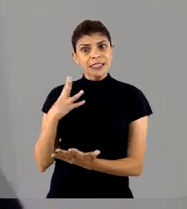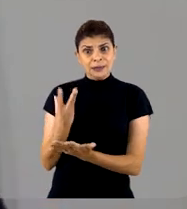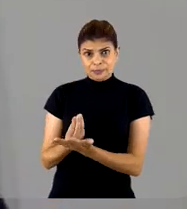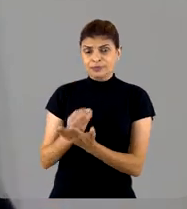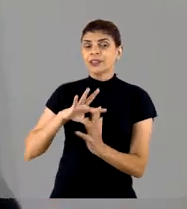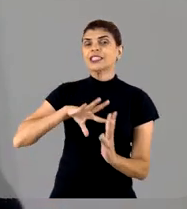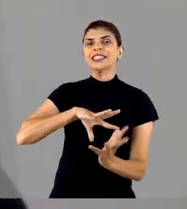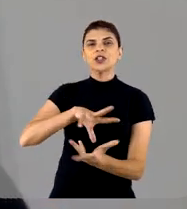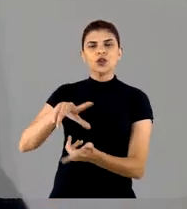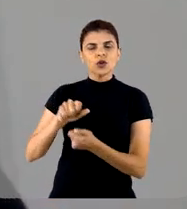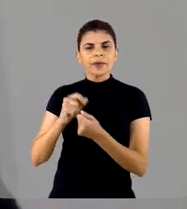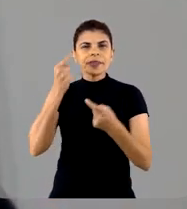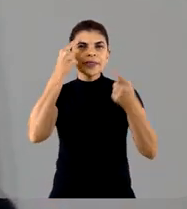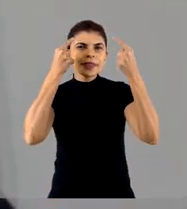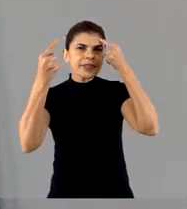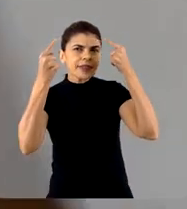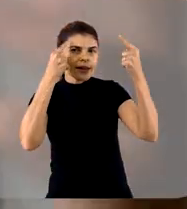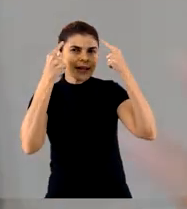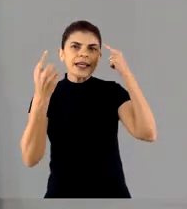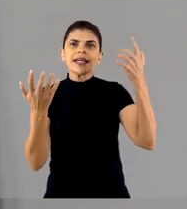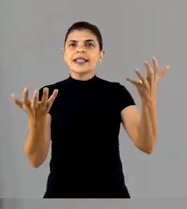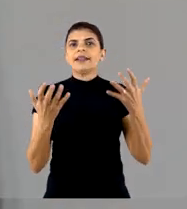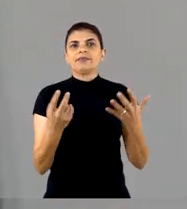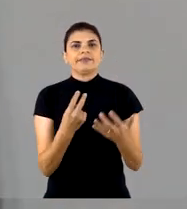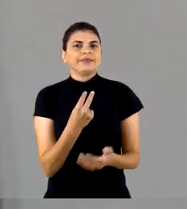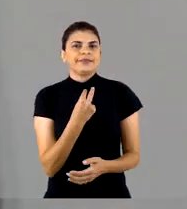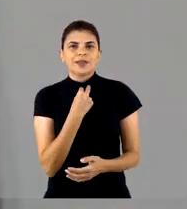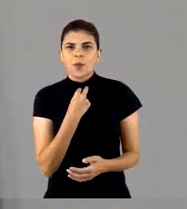espírito internacionalista, com a ideia de